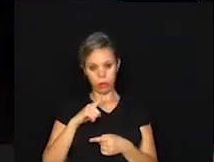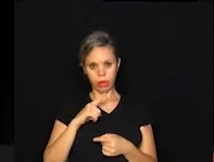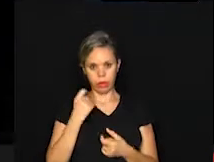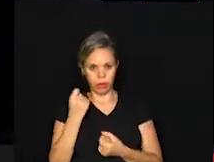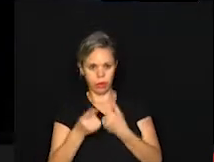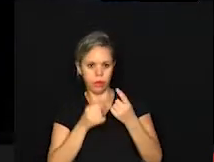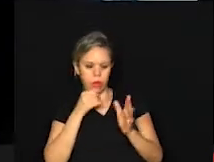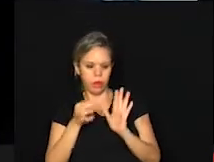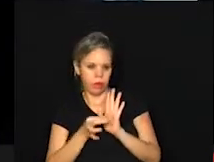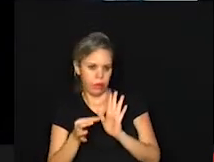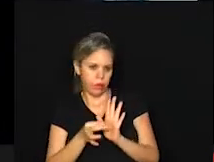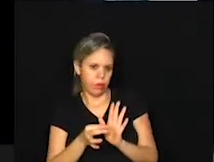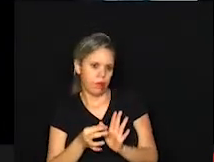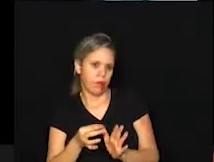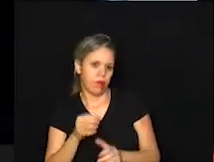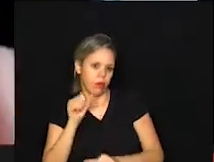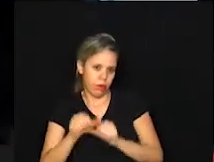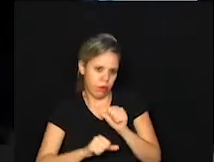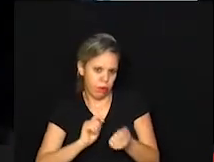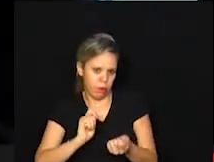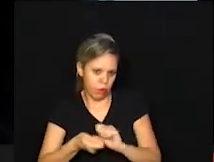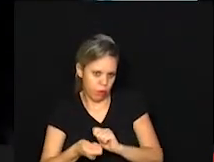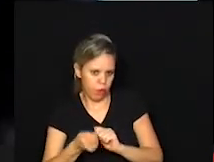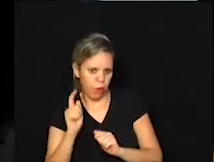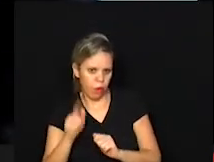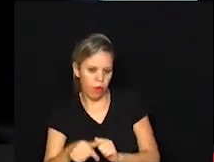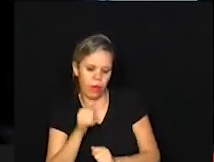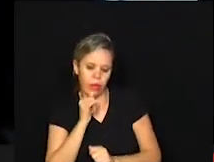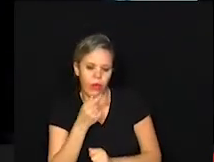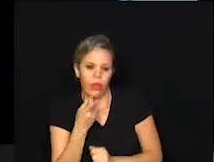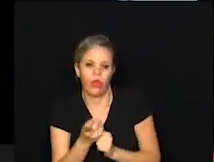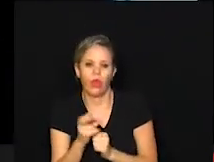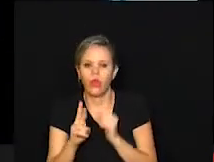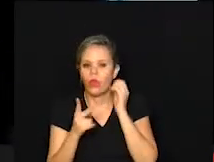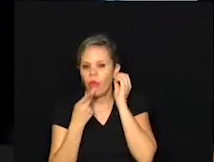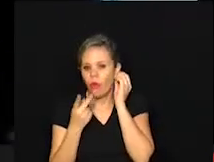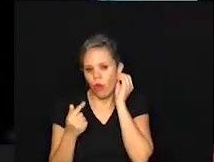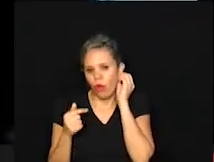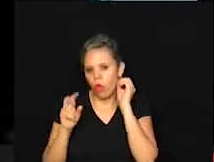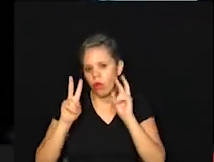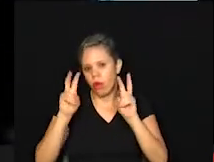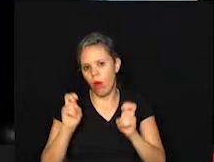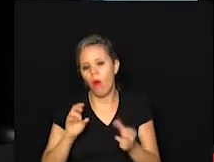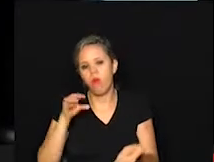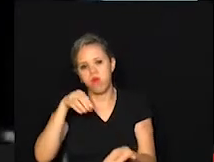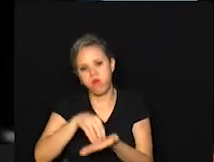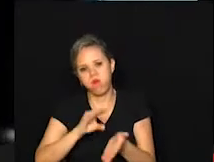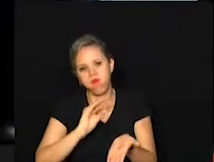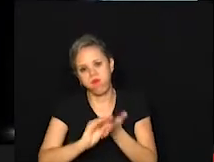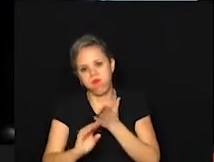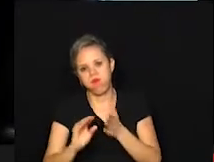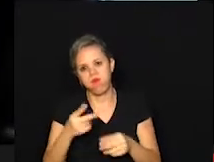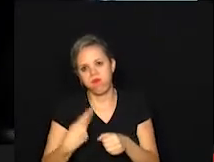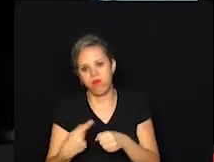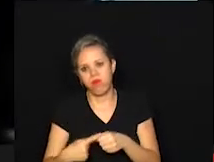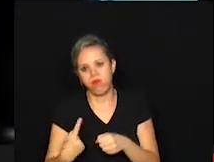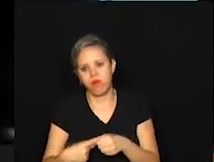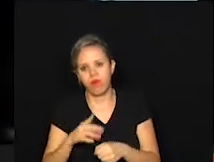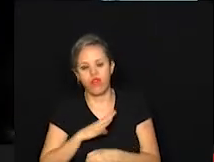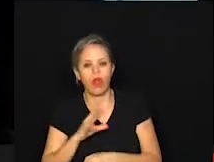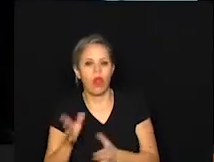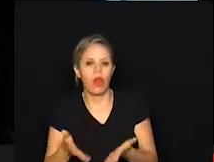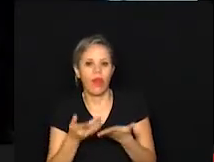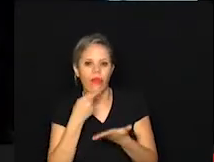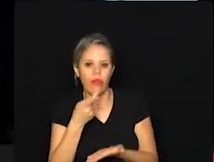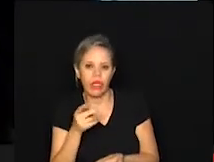algumas sugestões aí de mudanças, e uma delas foi isso que o doutor Tagino falou sobre o fundo municipal, né? Foi